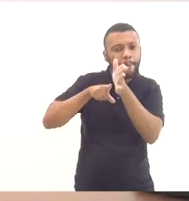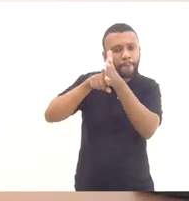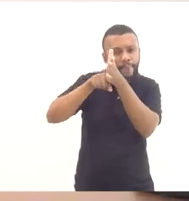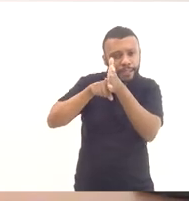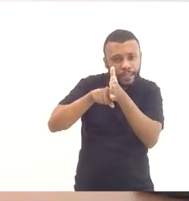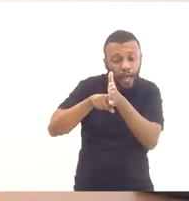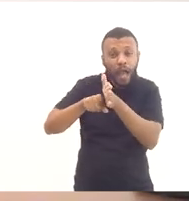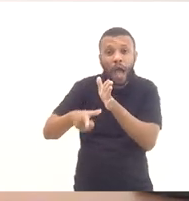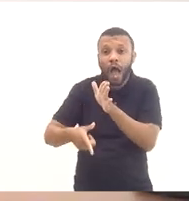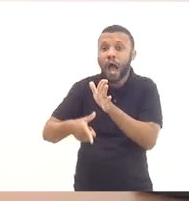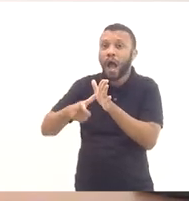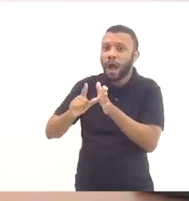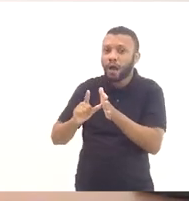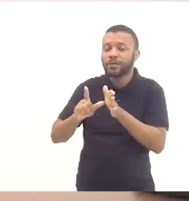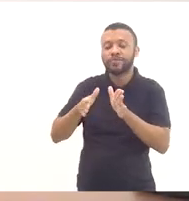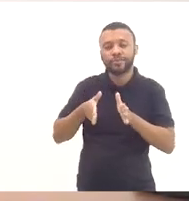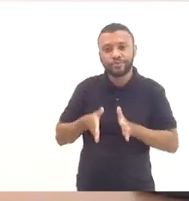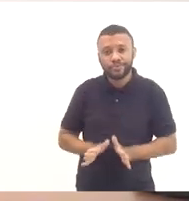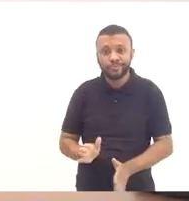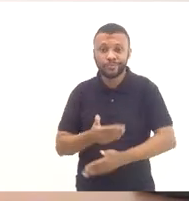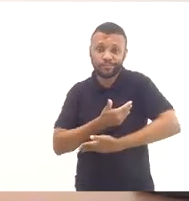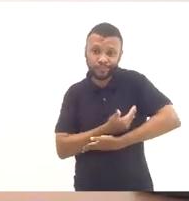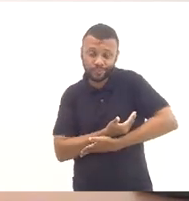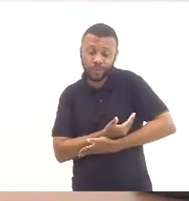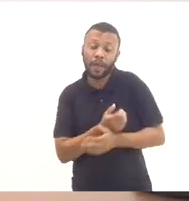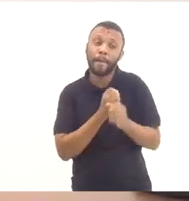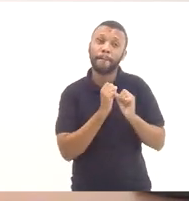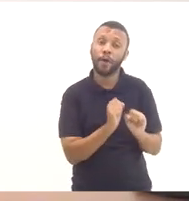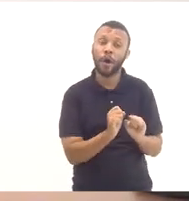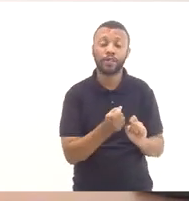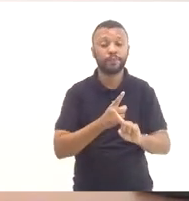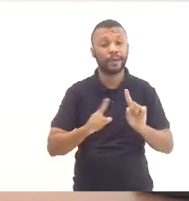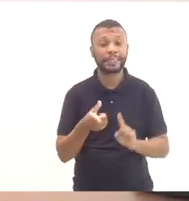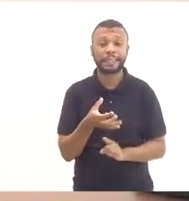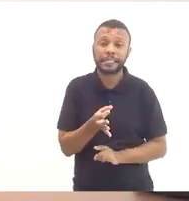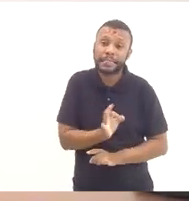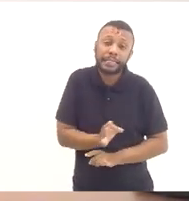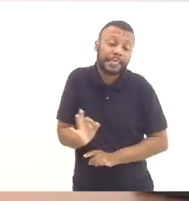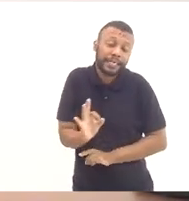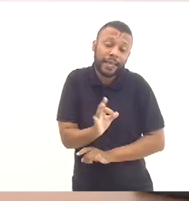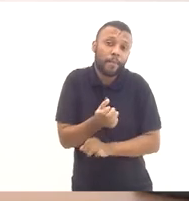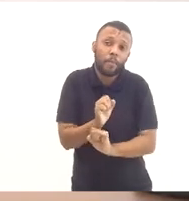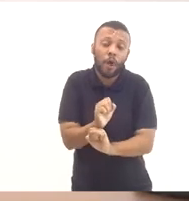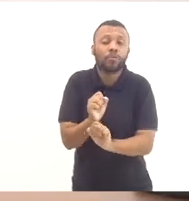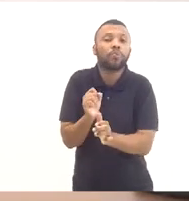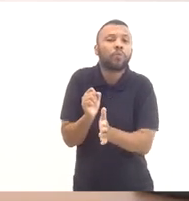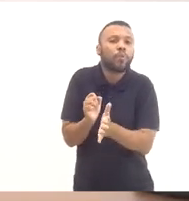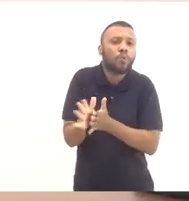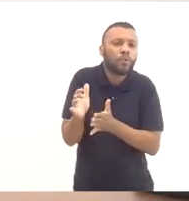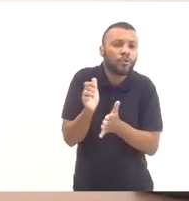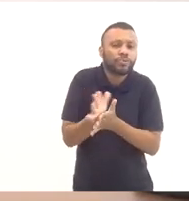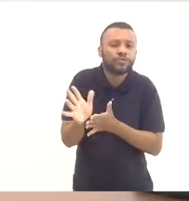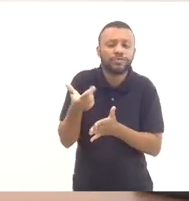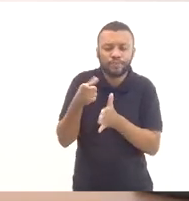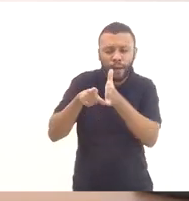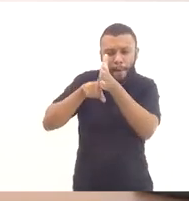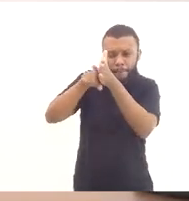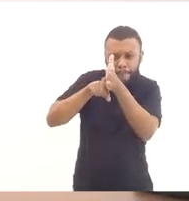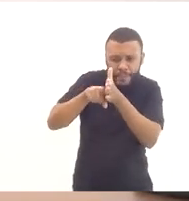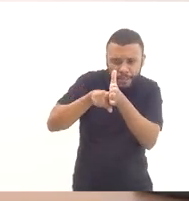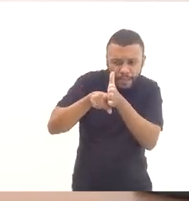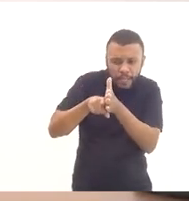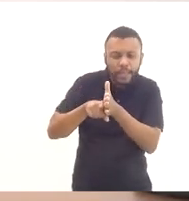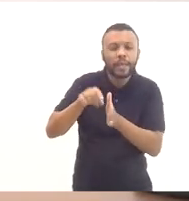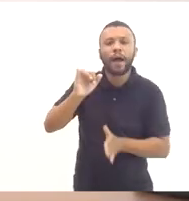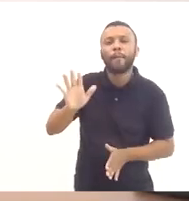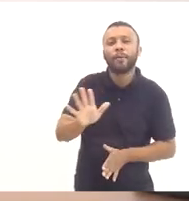gerar um filho pode mas ninguém faz isso primeiro que o custo de um um rastreamento genético é altíssimo e a